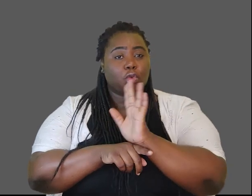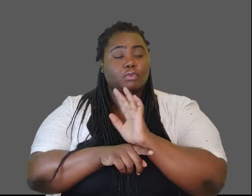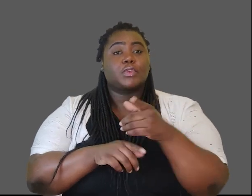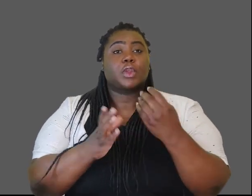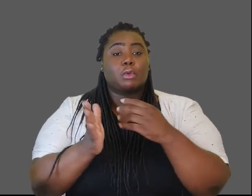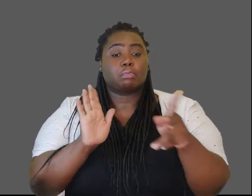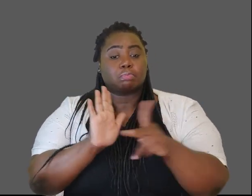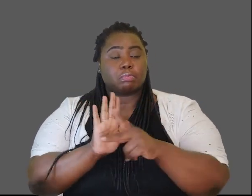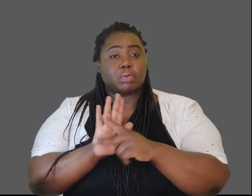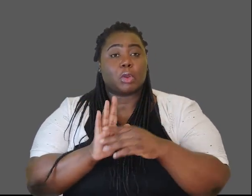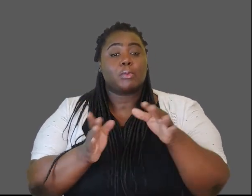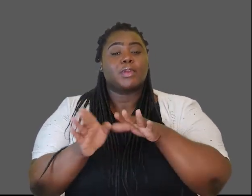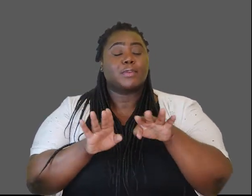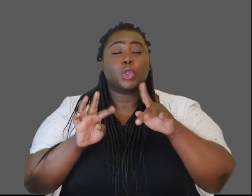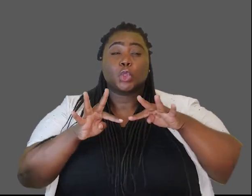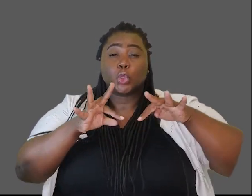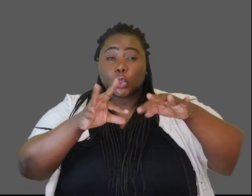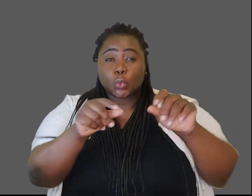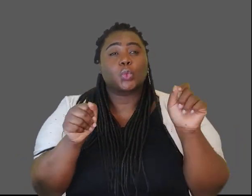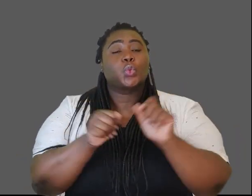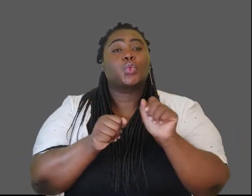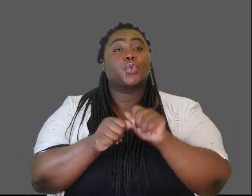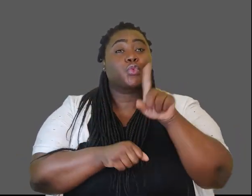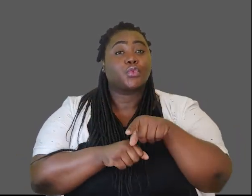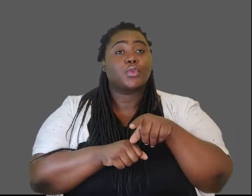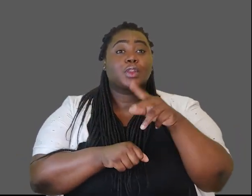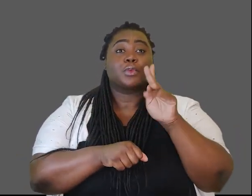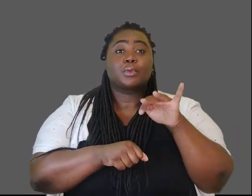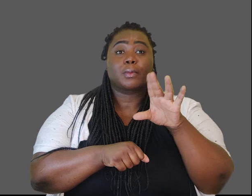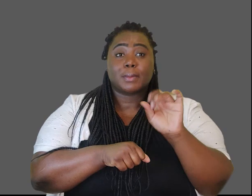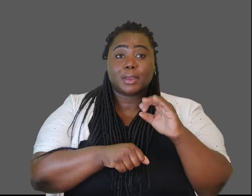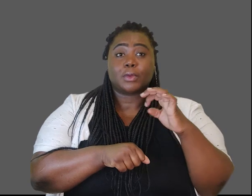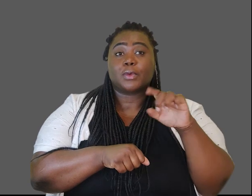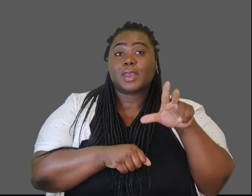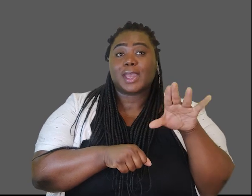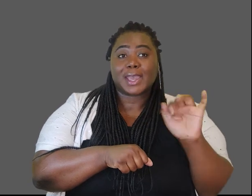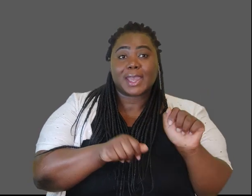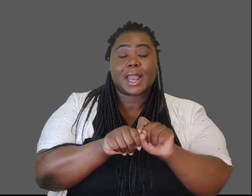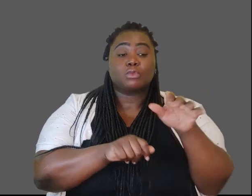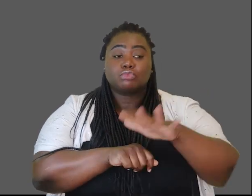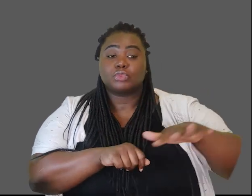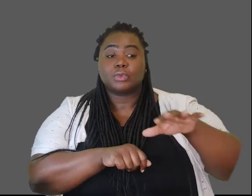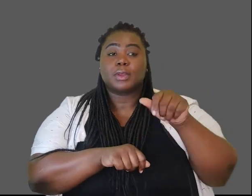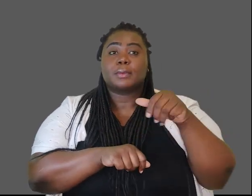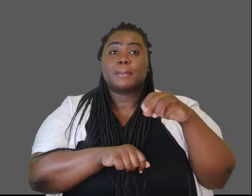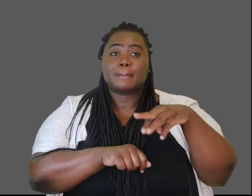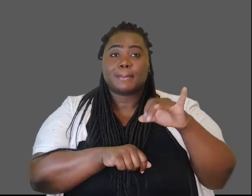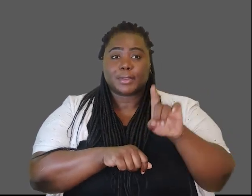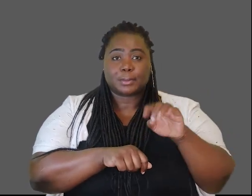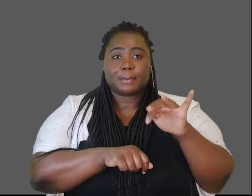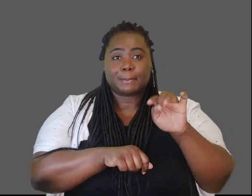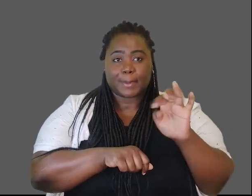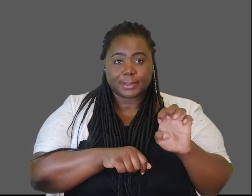original, gravação, mixagem e masterização de áudio por Kiko Klaus e Estúdio Camarada Mix Master.